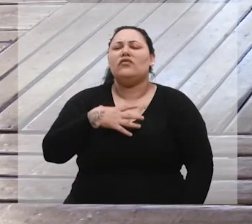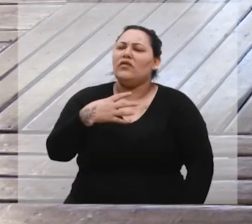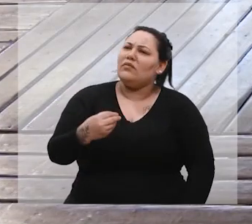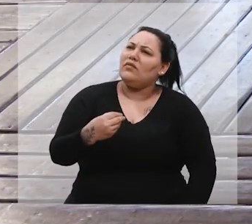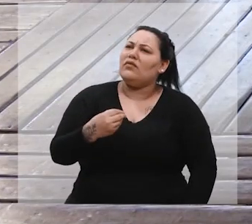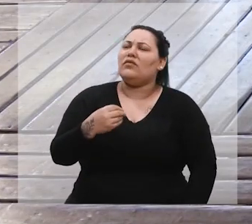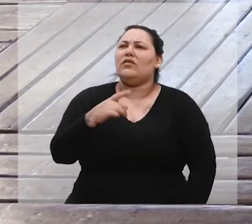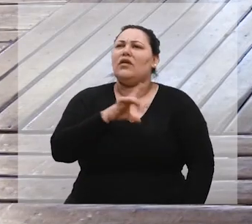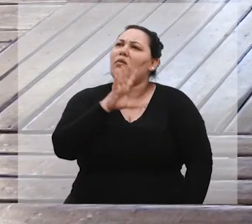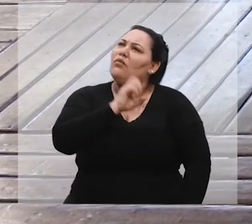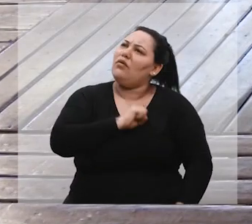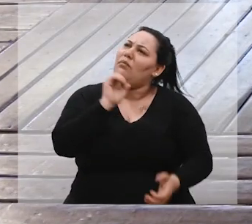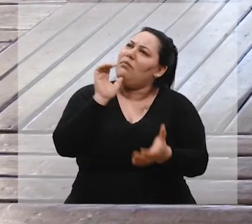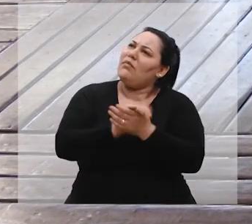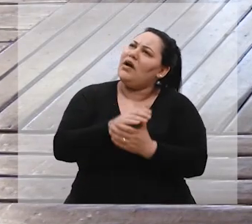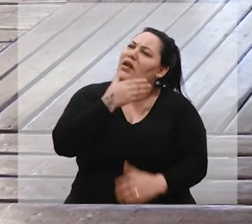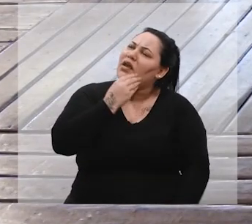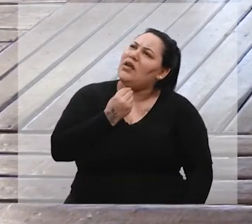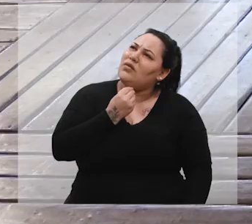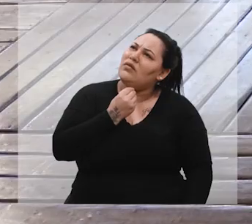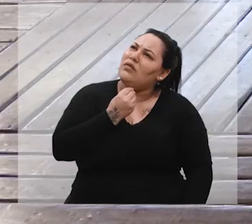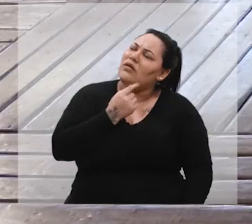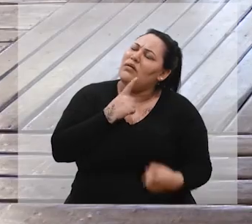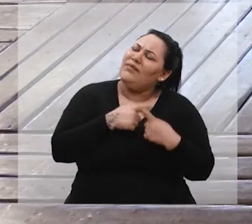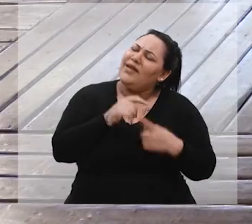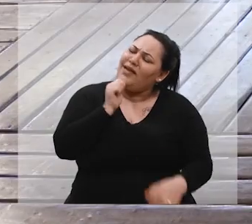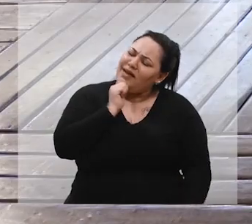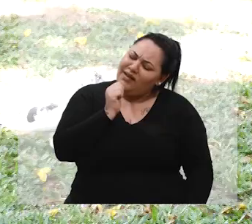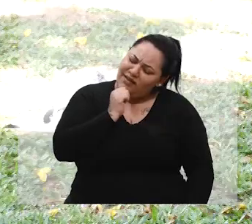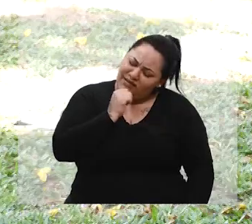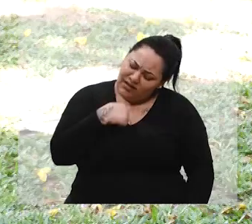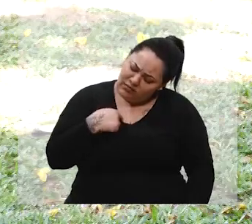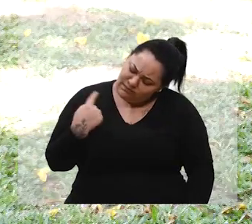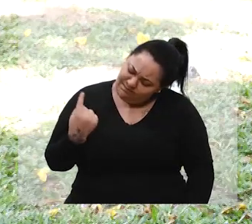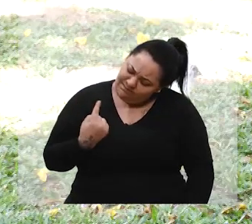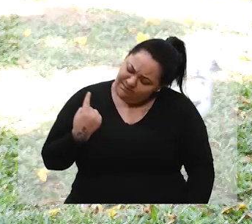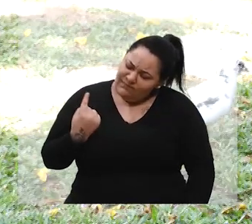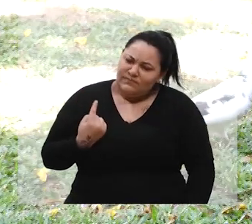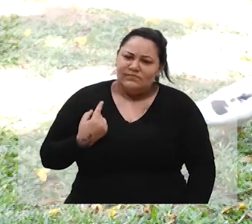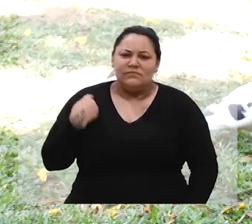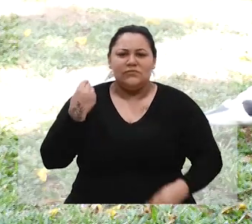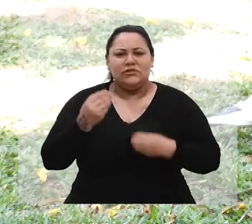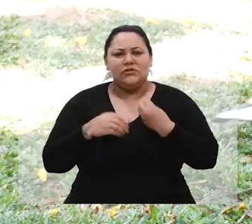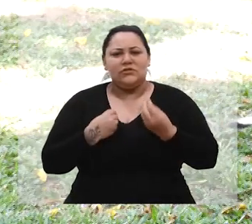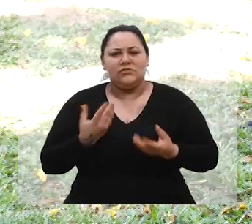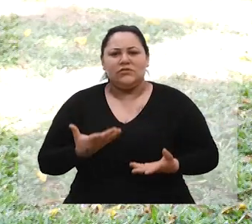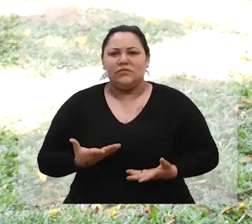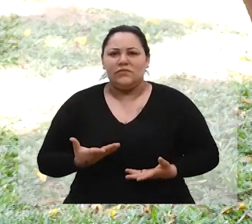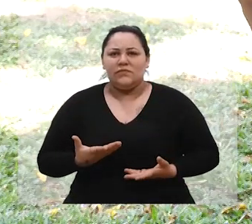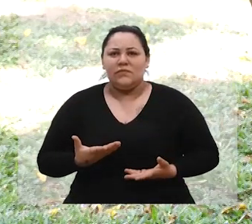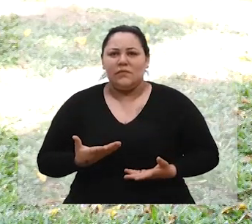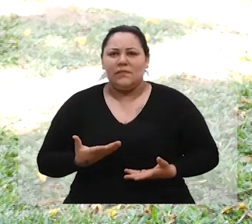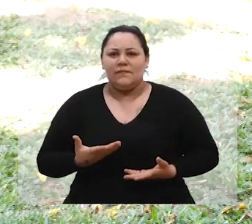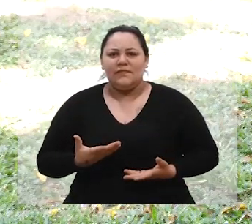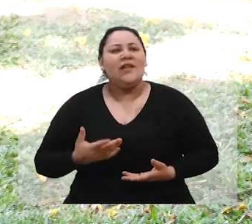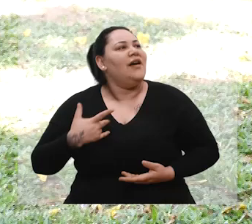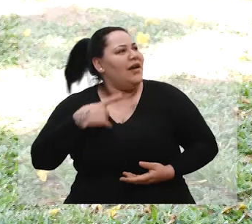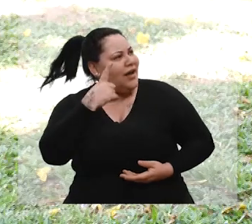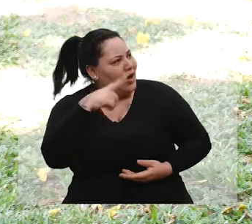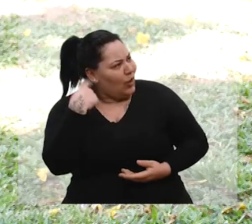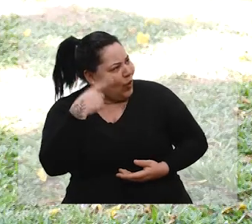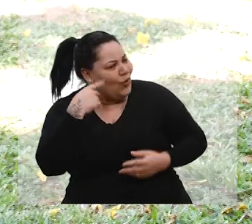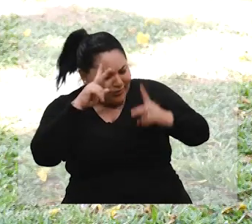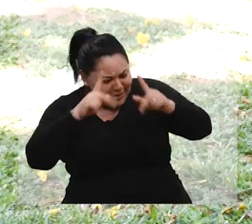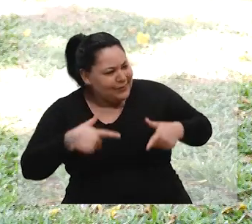uma família, né? Por que ainda mesmo assim acontece o vazio? Então, porque nós somos humanos, né? Que coisa maluca